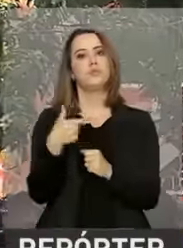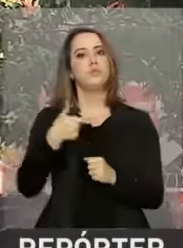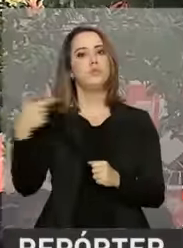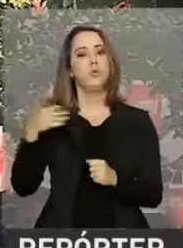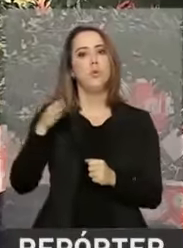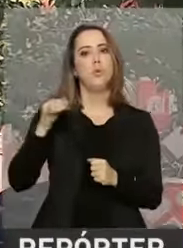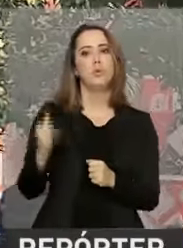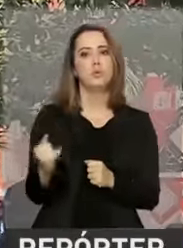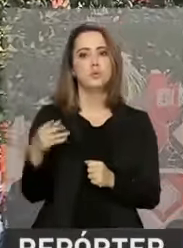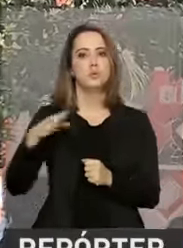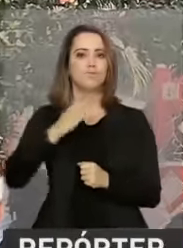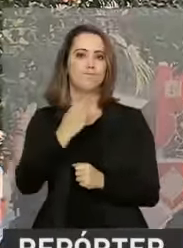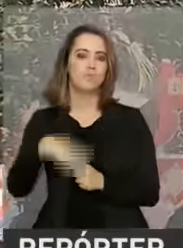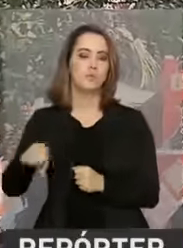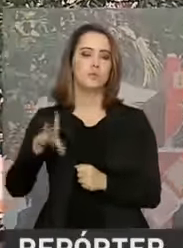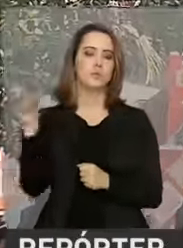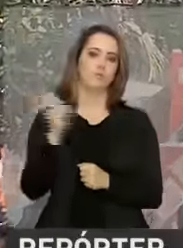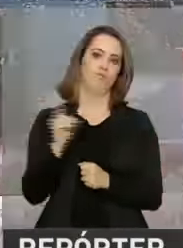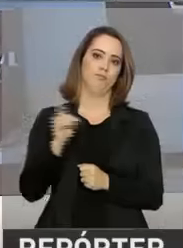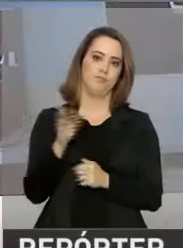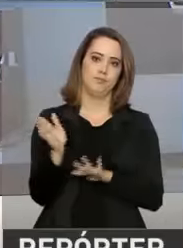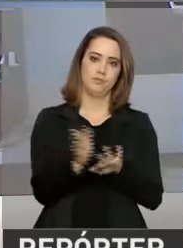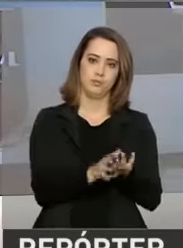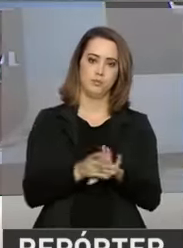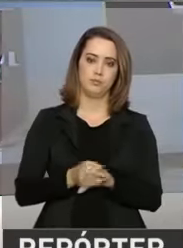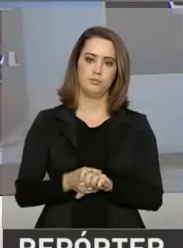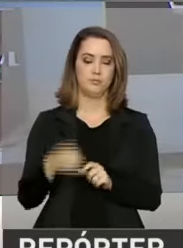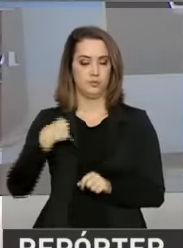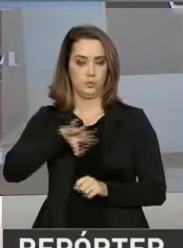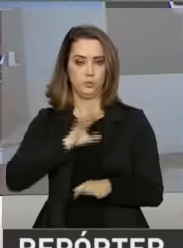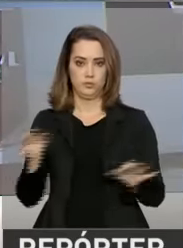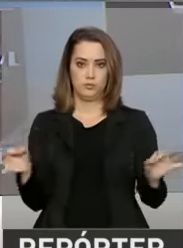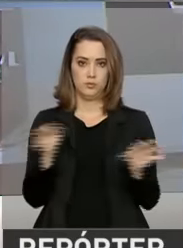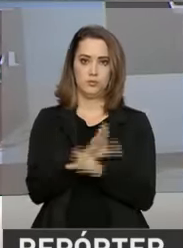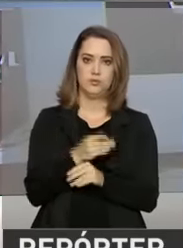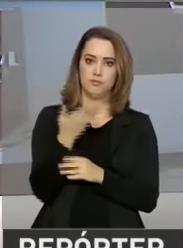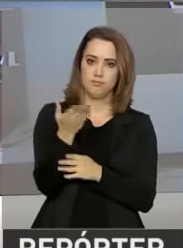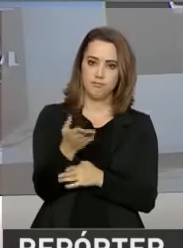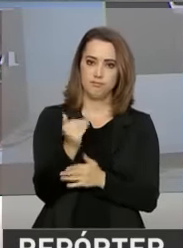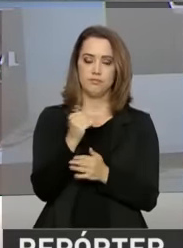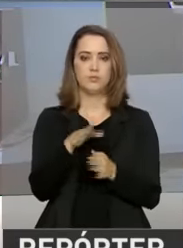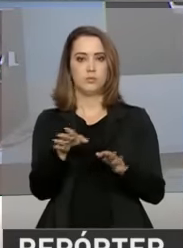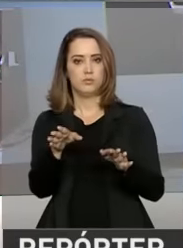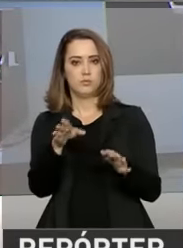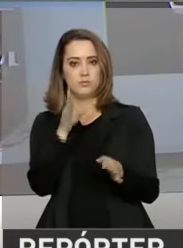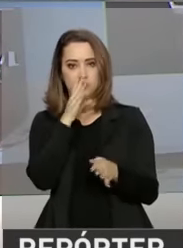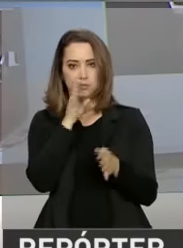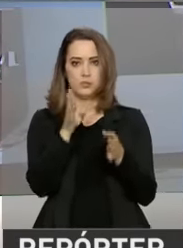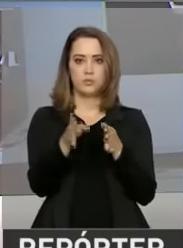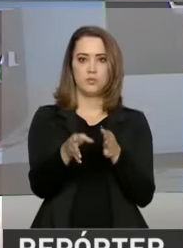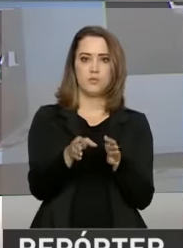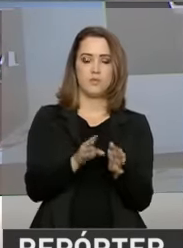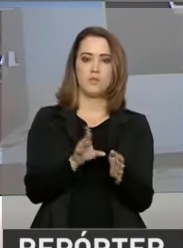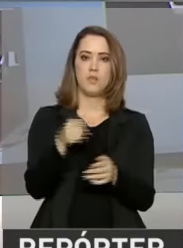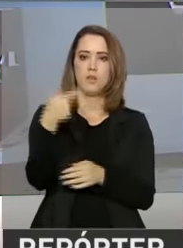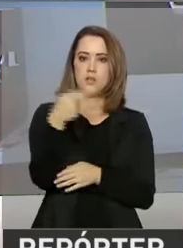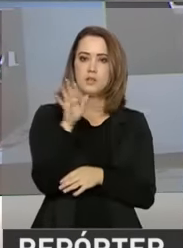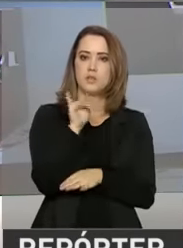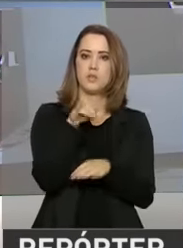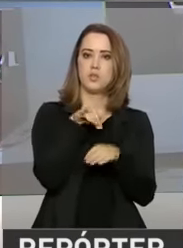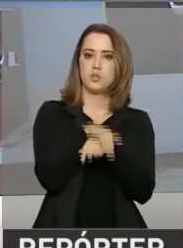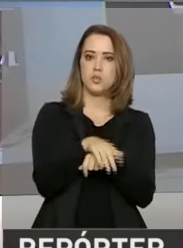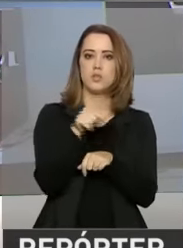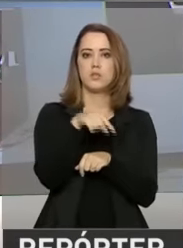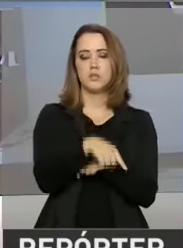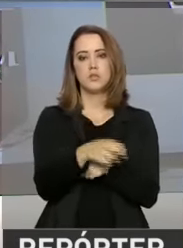2 Bilhões me de Dólares nós ficamos por aqui acompanhe as notícias do governo federal às 7 da